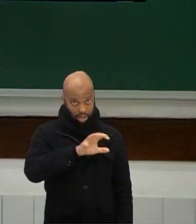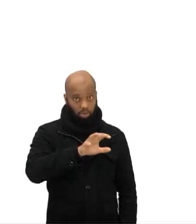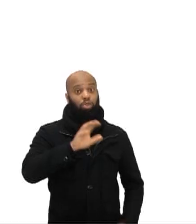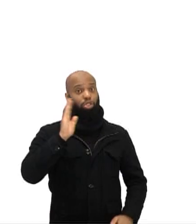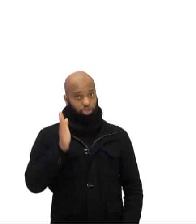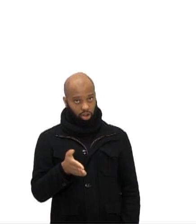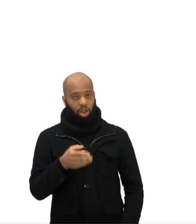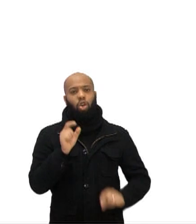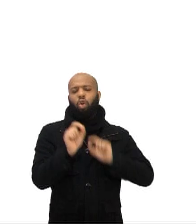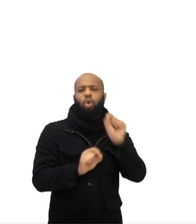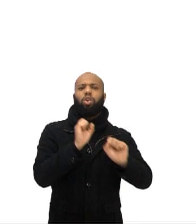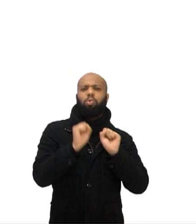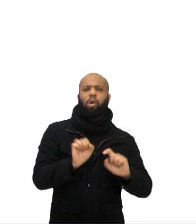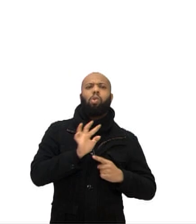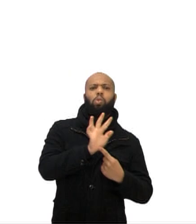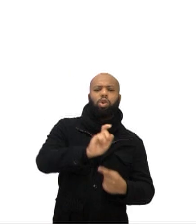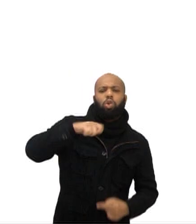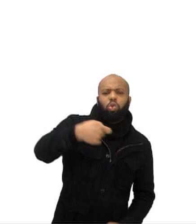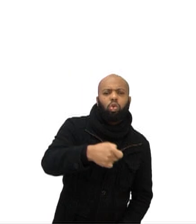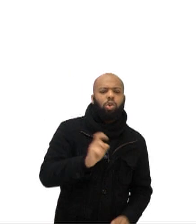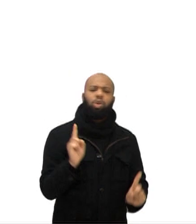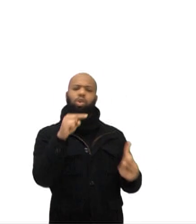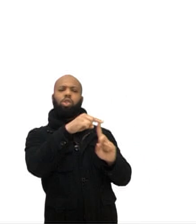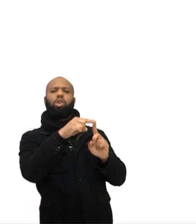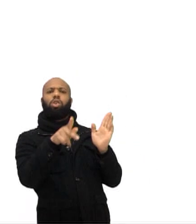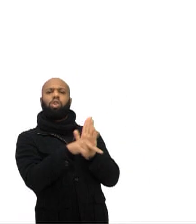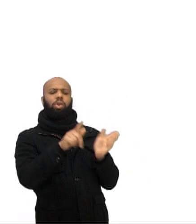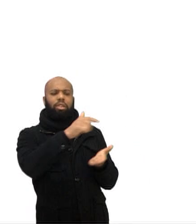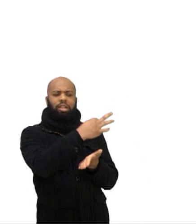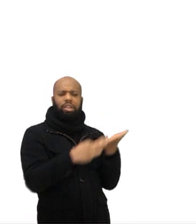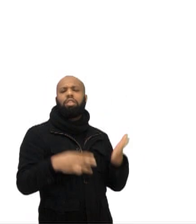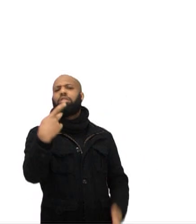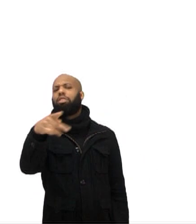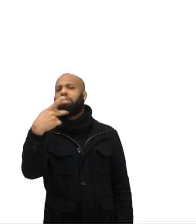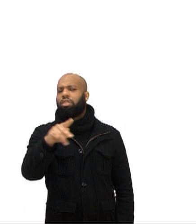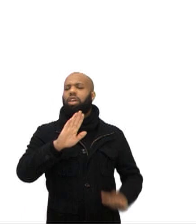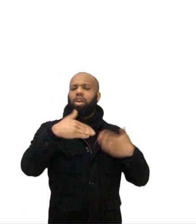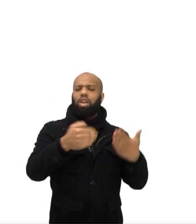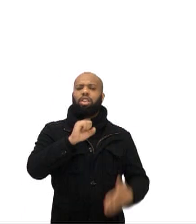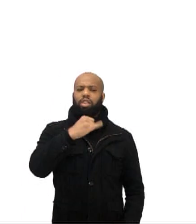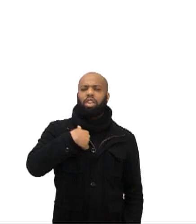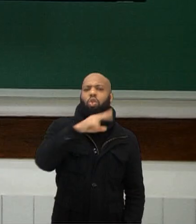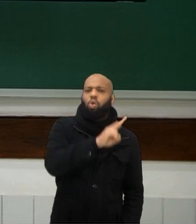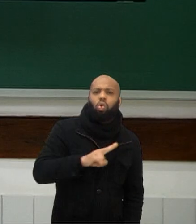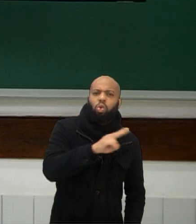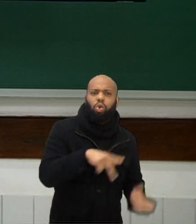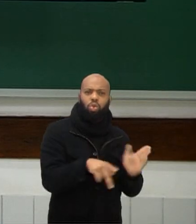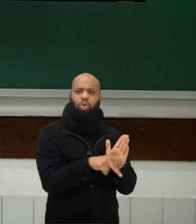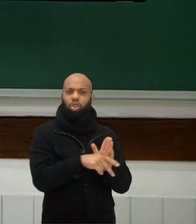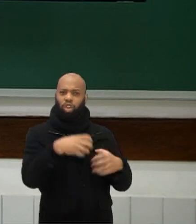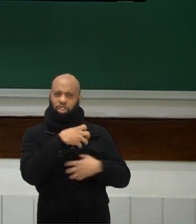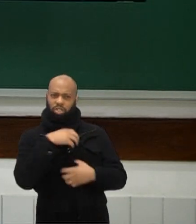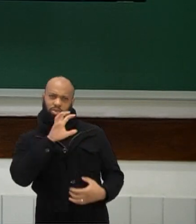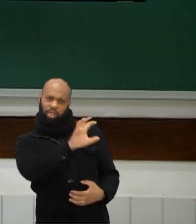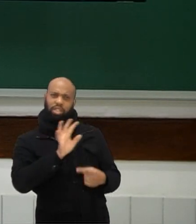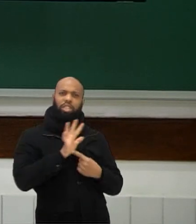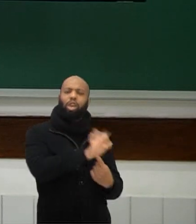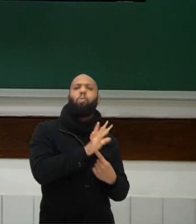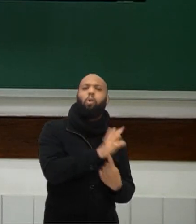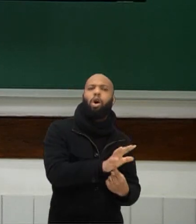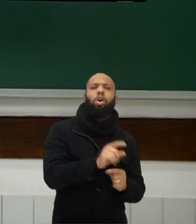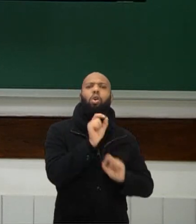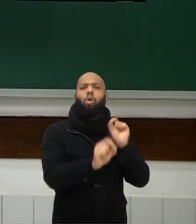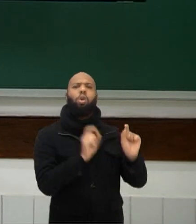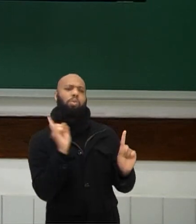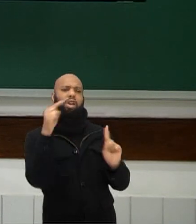O que isso pode revelar a respeito da intencionalidade do texto? Então, quando eu utilizo essa locução verbal, que intenção esse